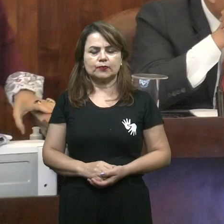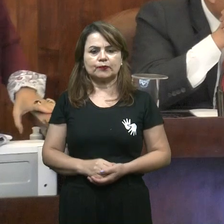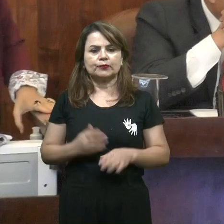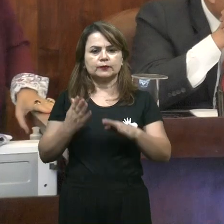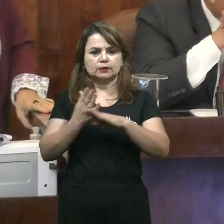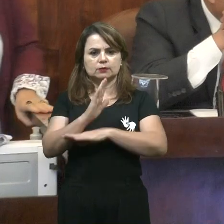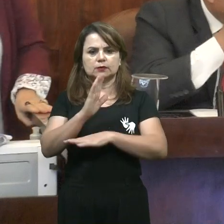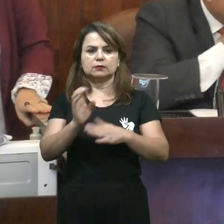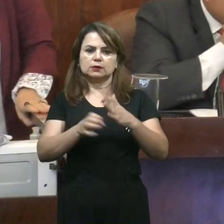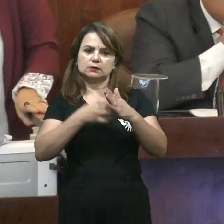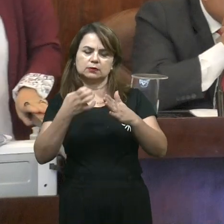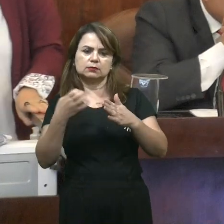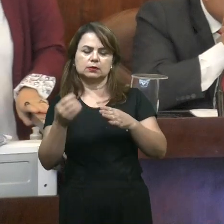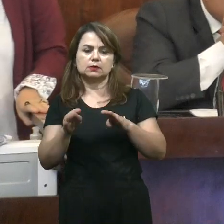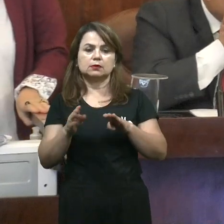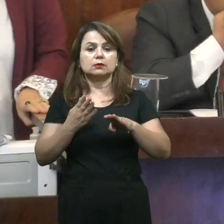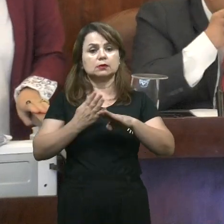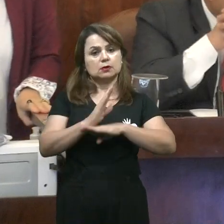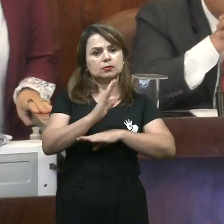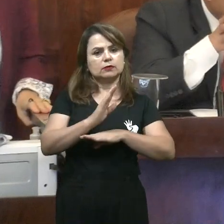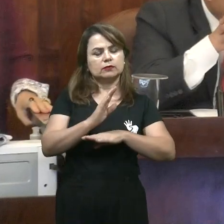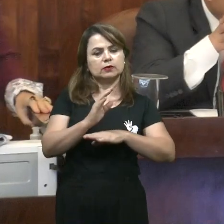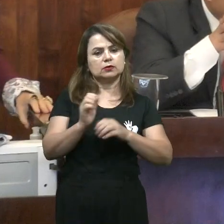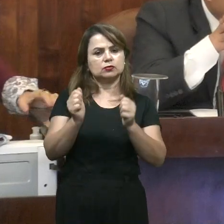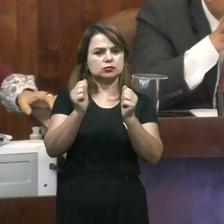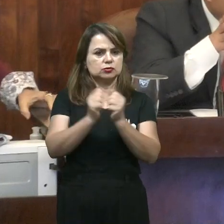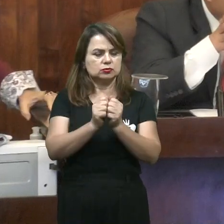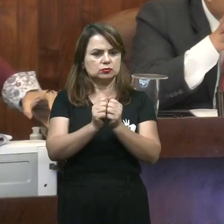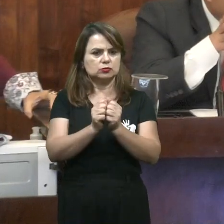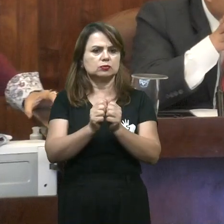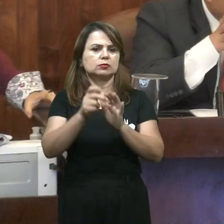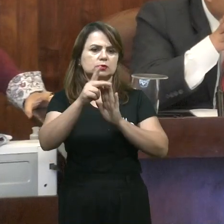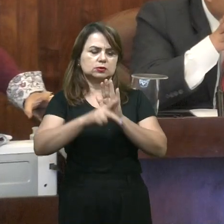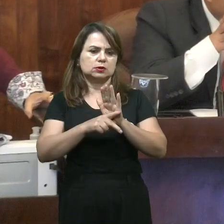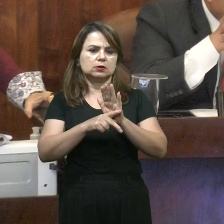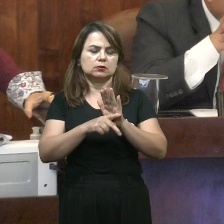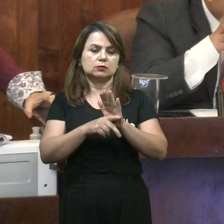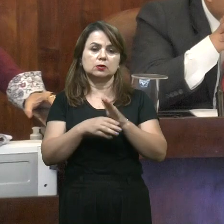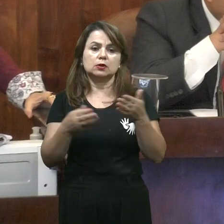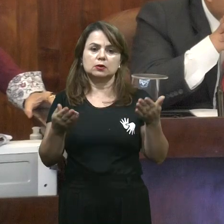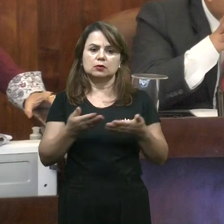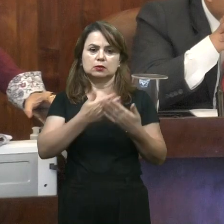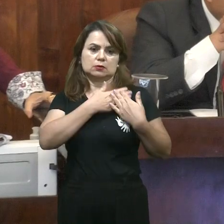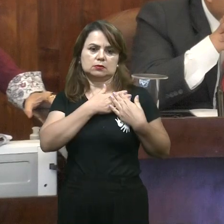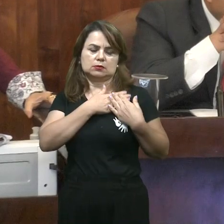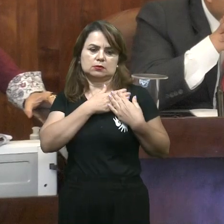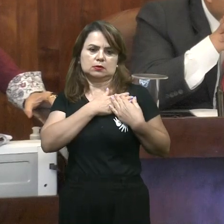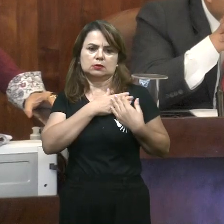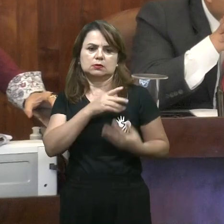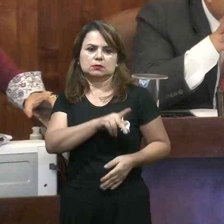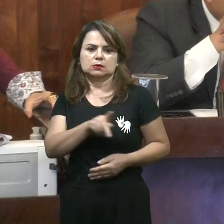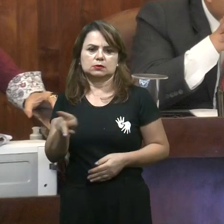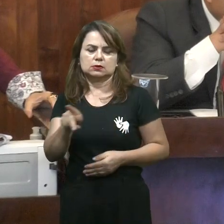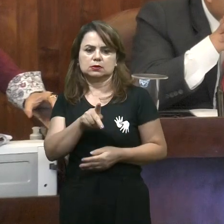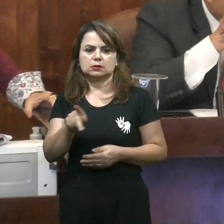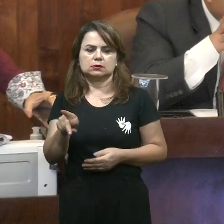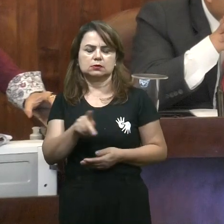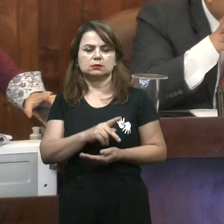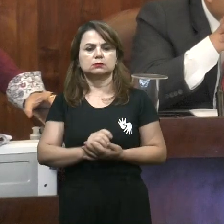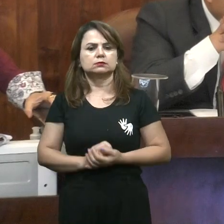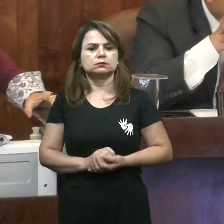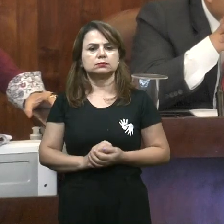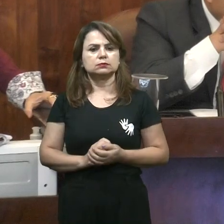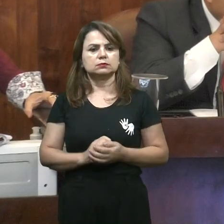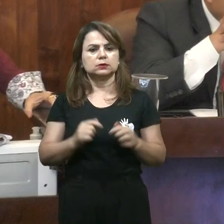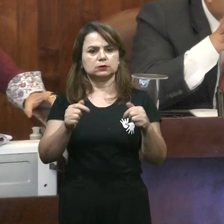Aprovada a emenda. Aprovado o projeto. Com a emenda. A redação ficará ao cargo da presidência após a mesa da